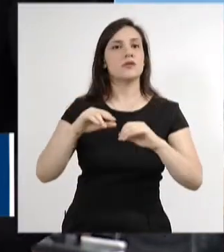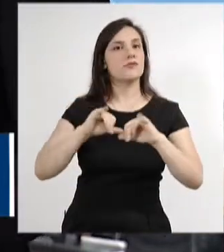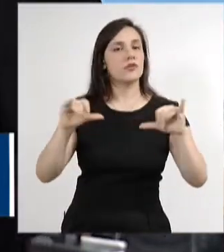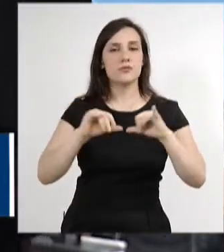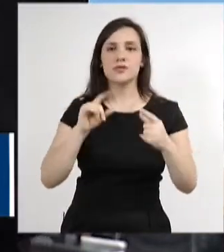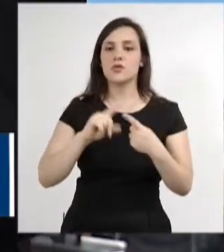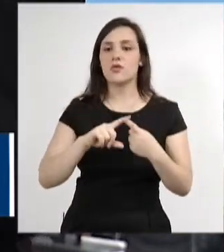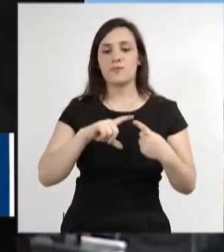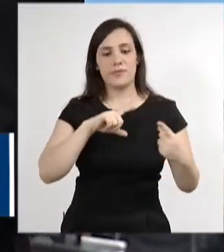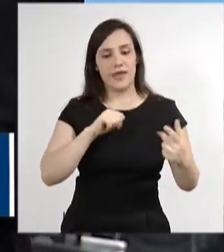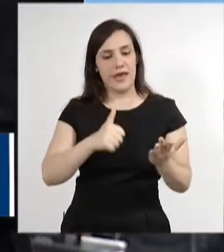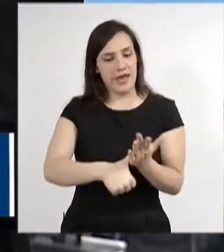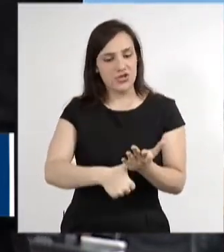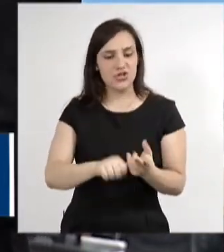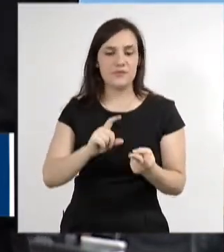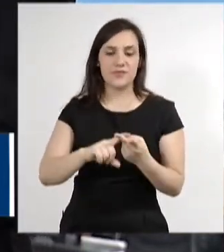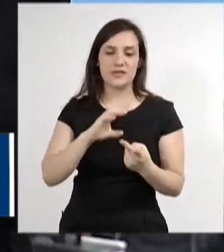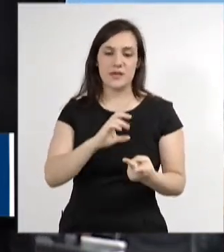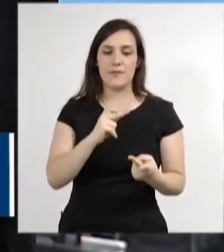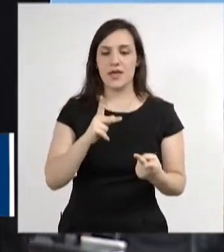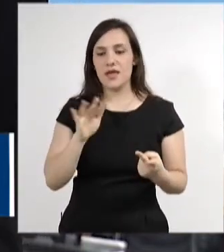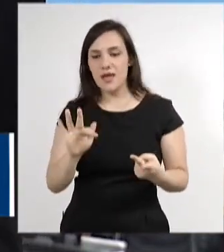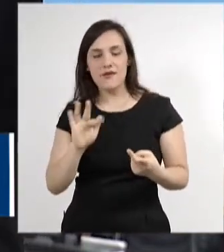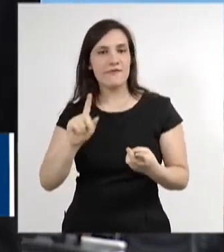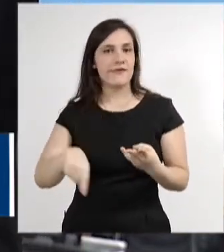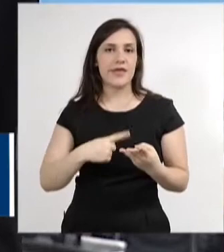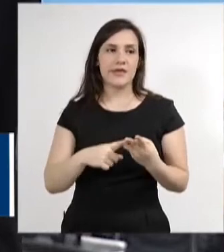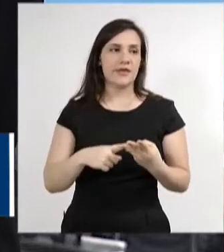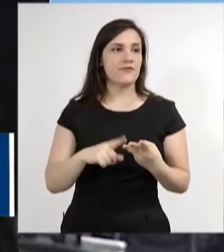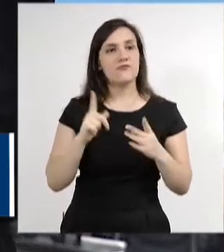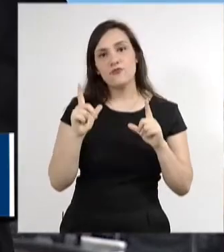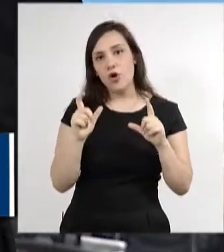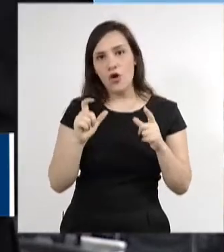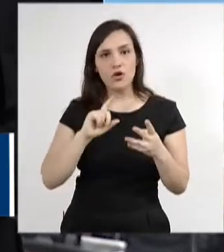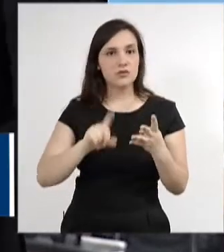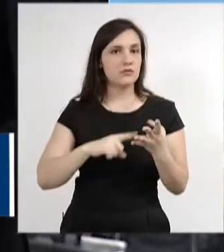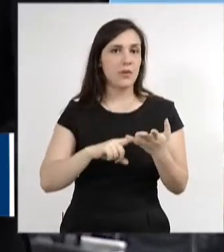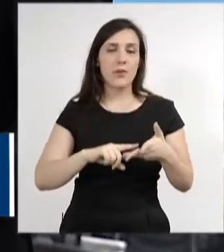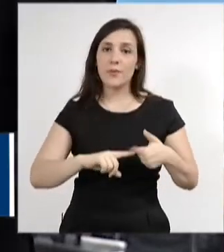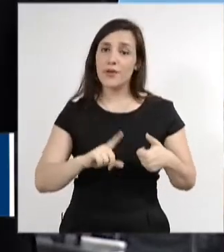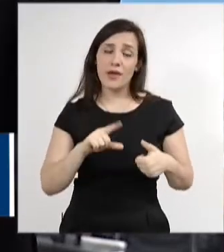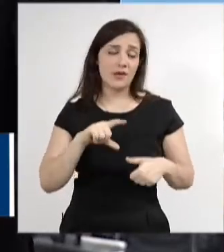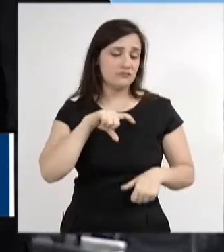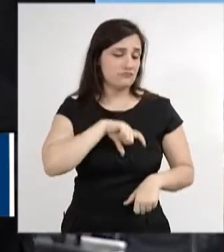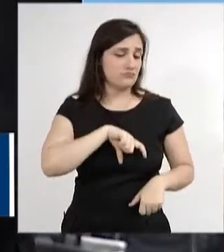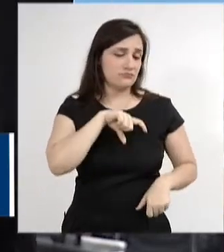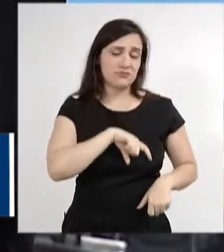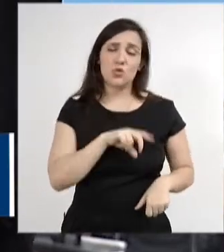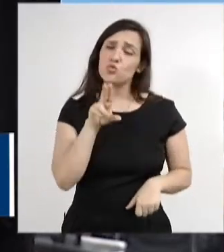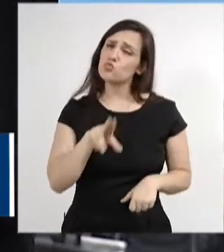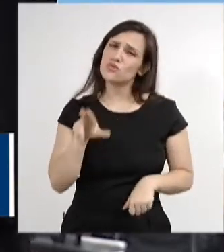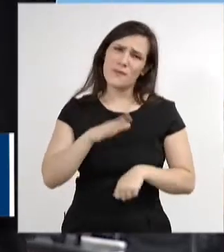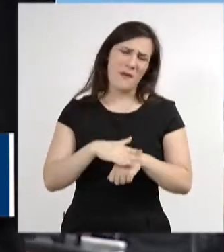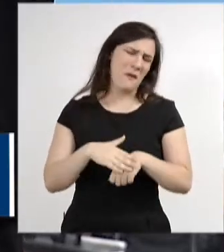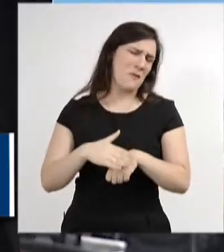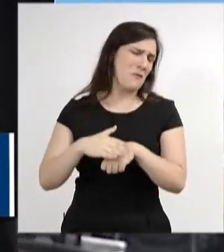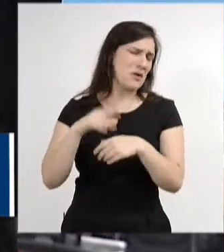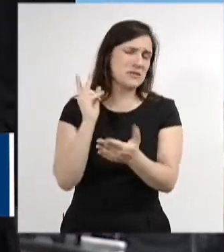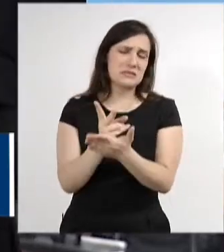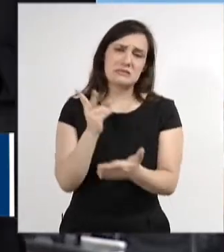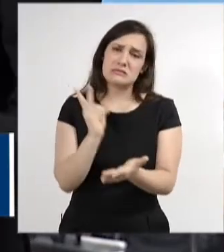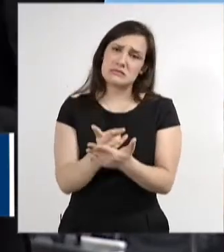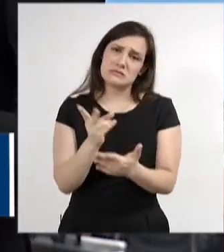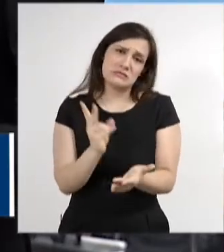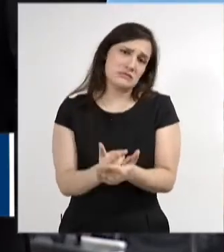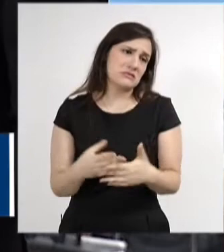tem o CPF, isso ajuda muito, facilita a foto, muito, inclusive, né? Então é um documento hoje que está bem mais amplo, né? E a gente